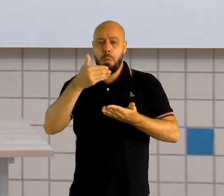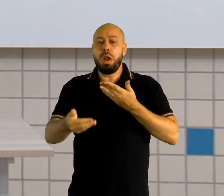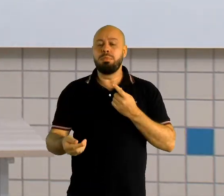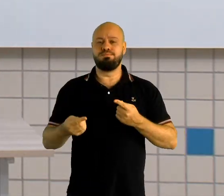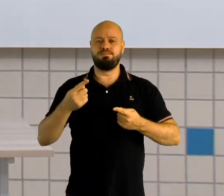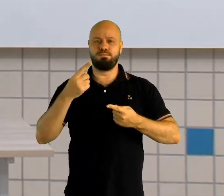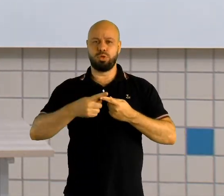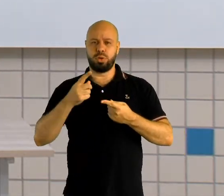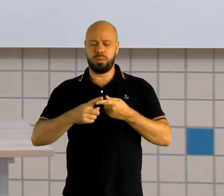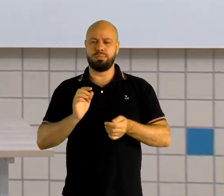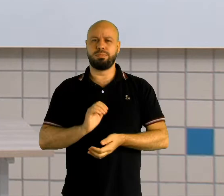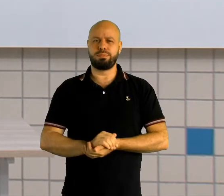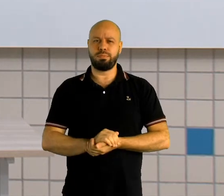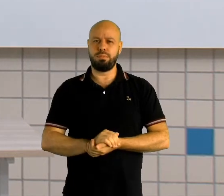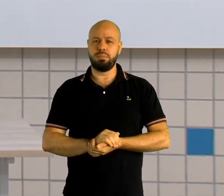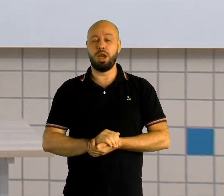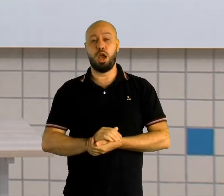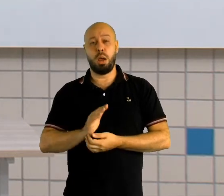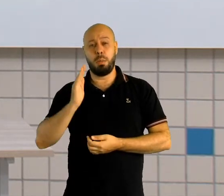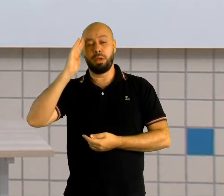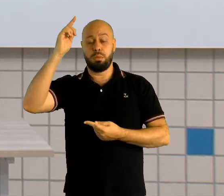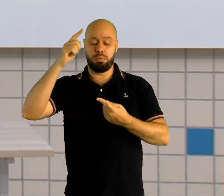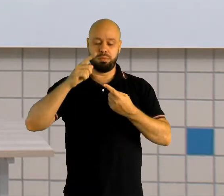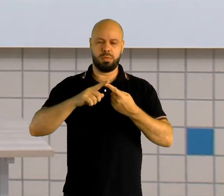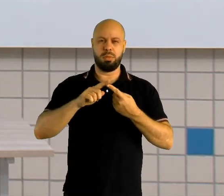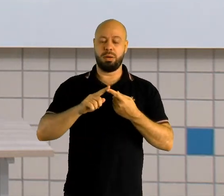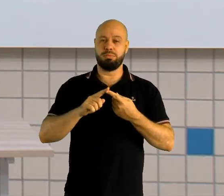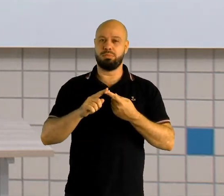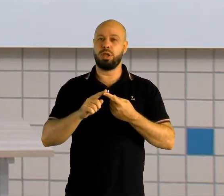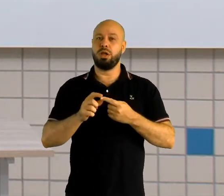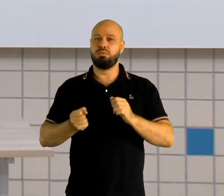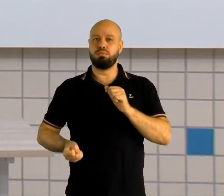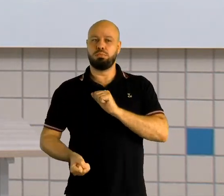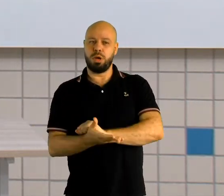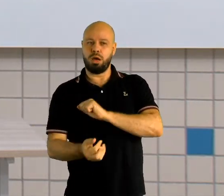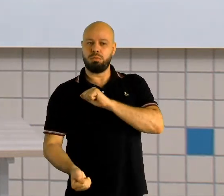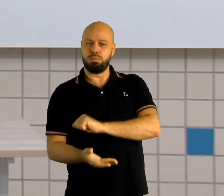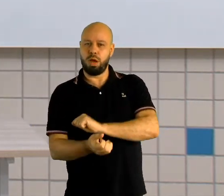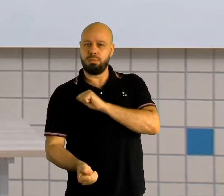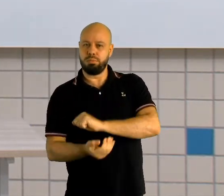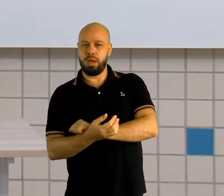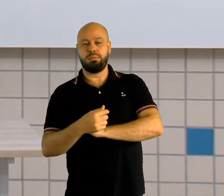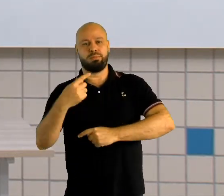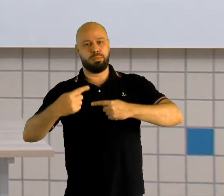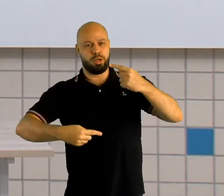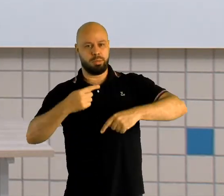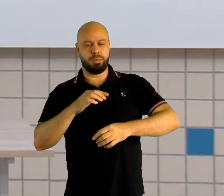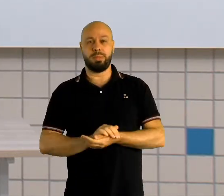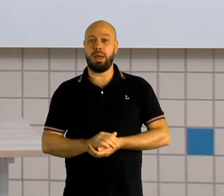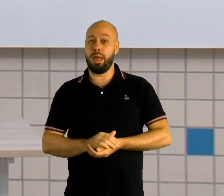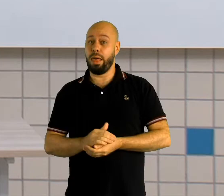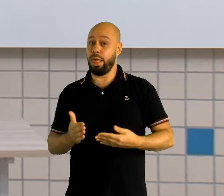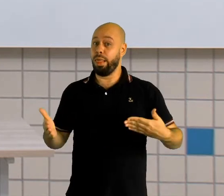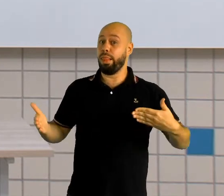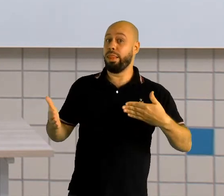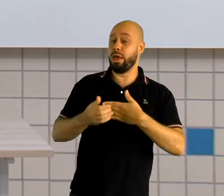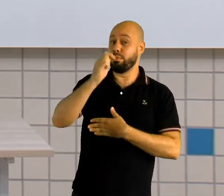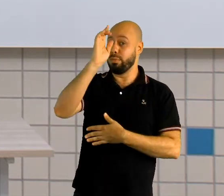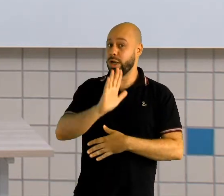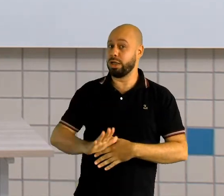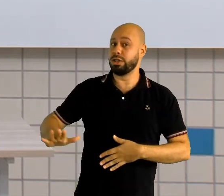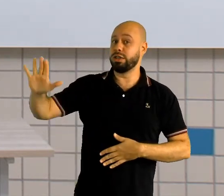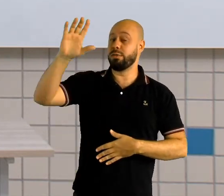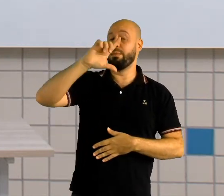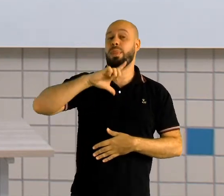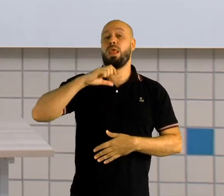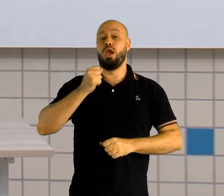principais, podemos destacar a questão da corrupção política. Até no Brasil da atualidade, nós temos debatido